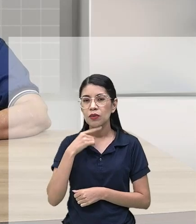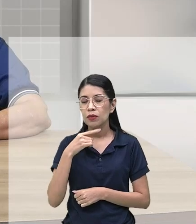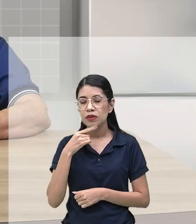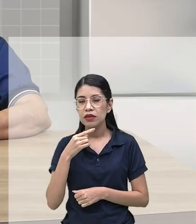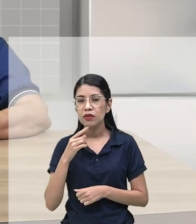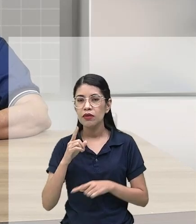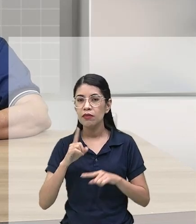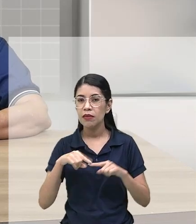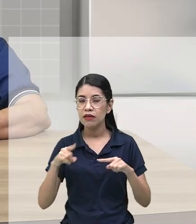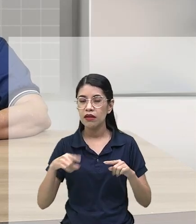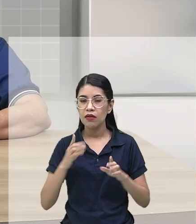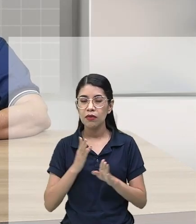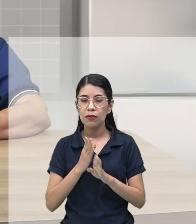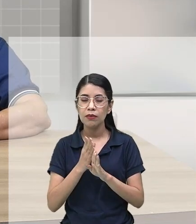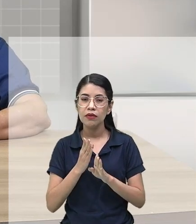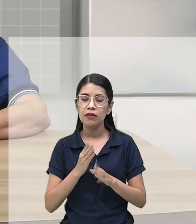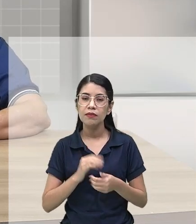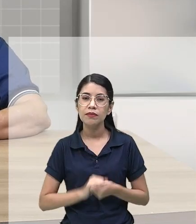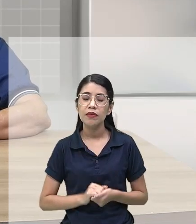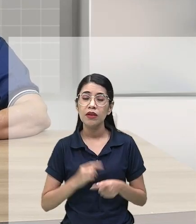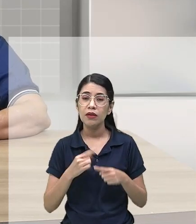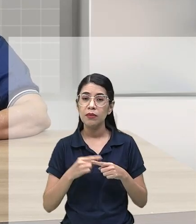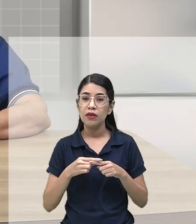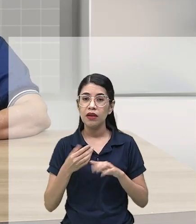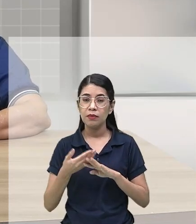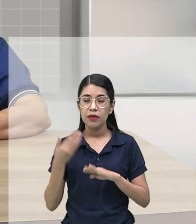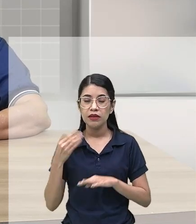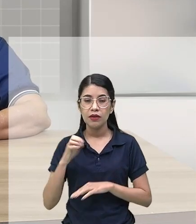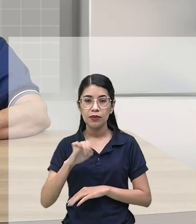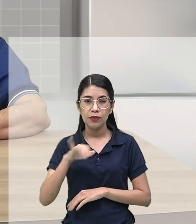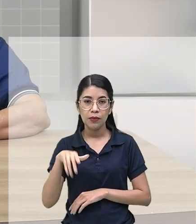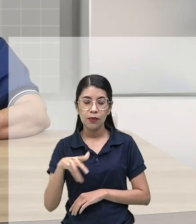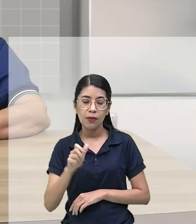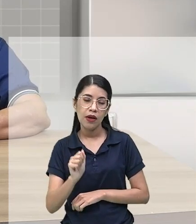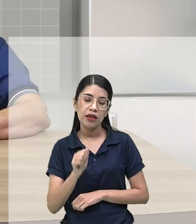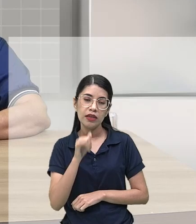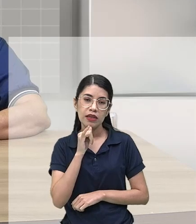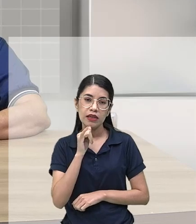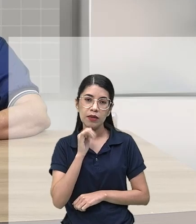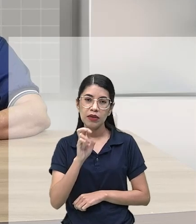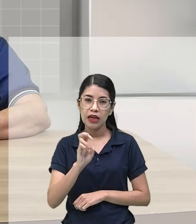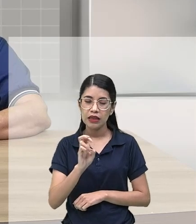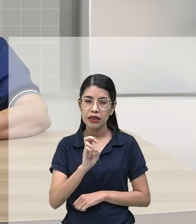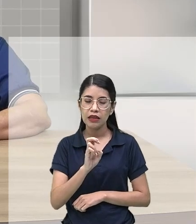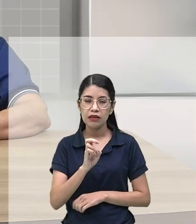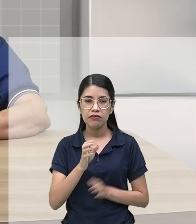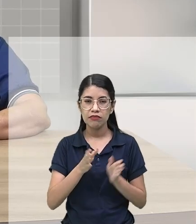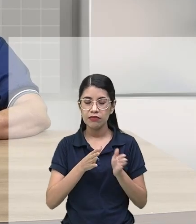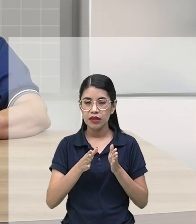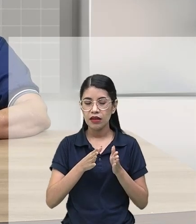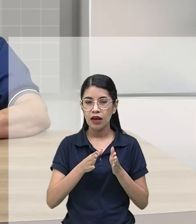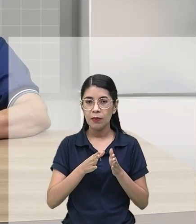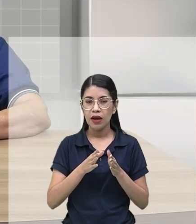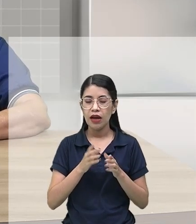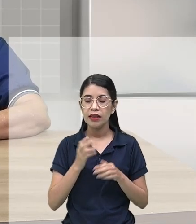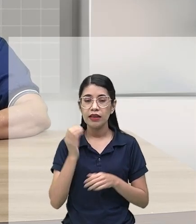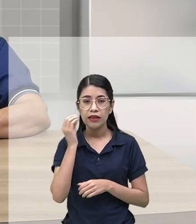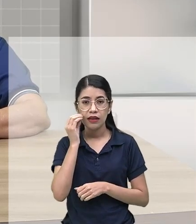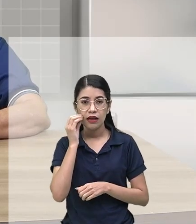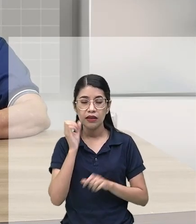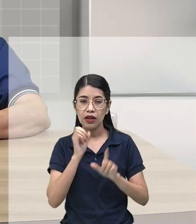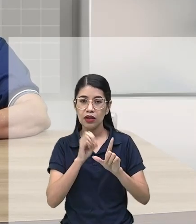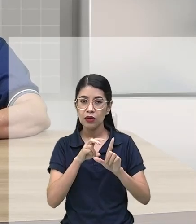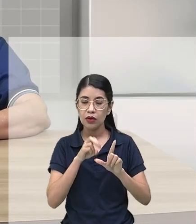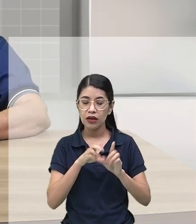Por quê? Porque ele trabalhou na EJA ano passado, digamos que ele trabalhou na 5ª etapa, aí ele vai querer logar agora no